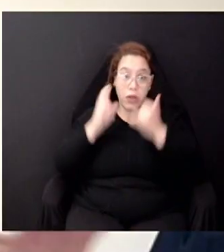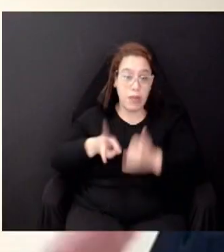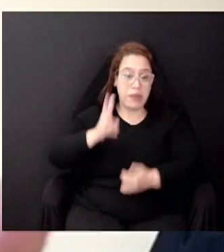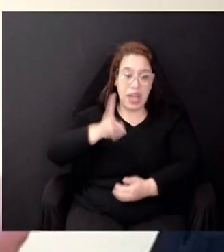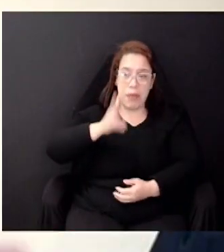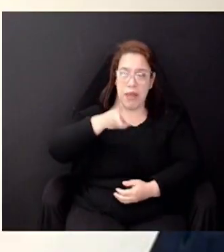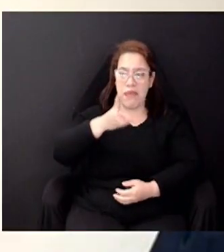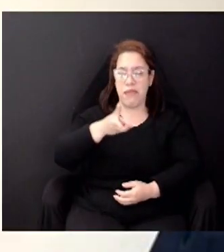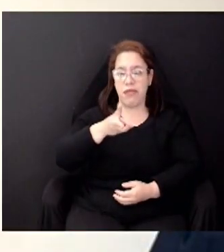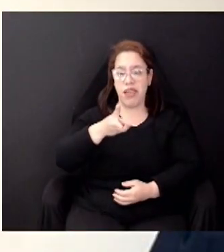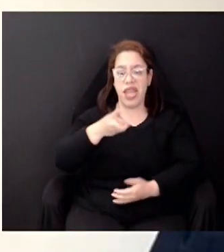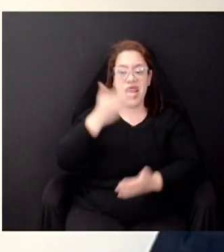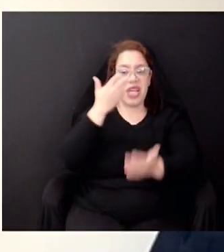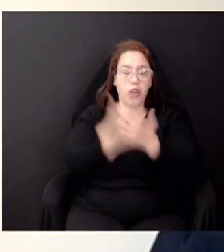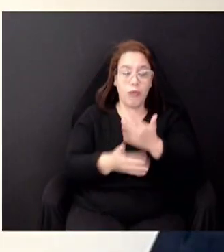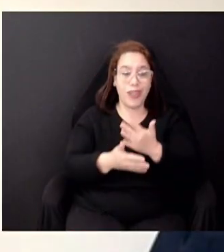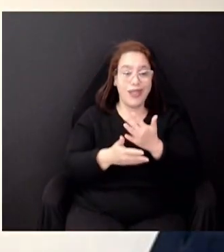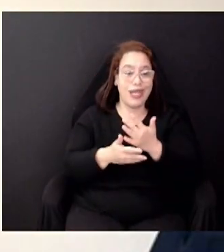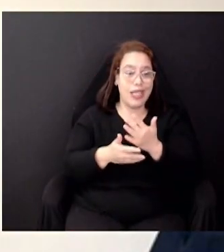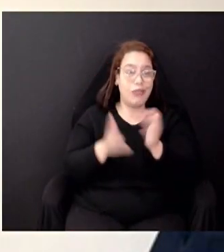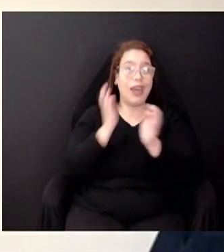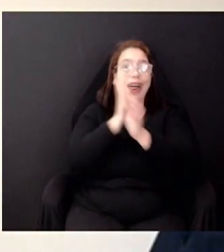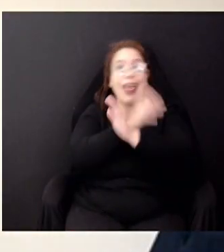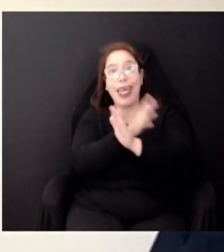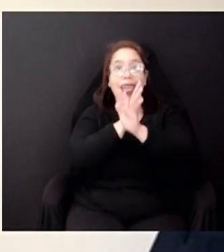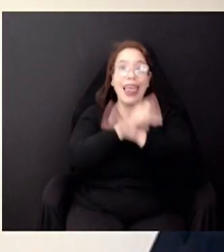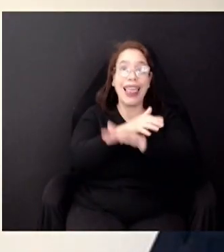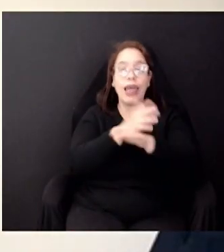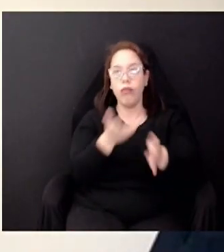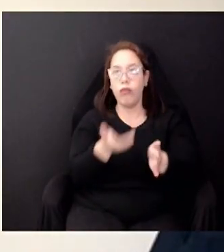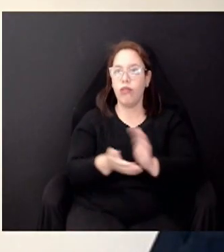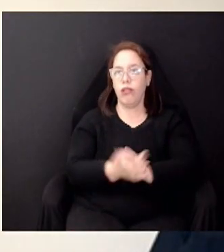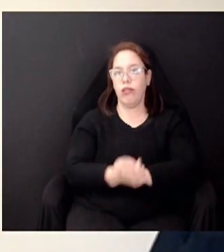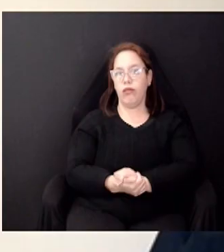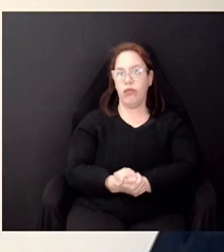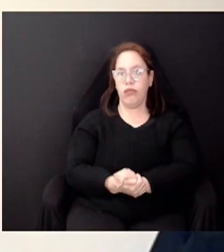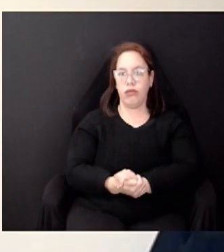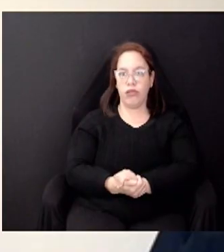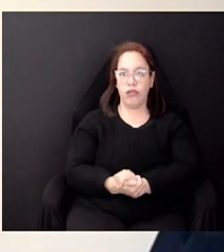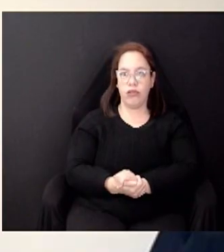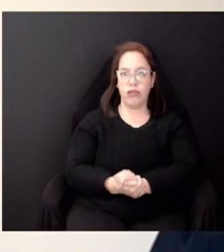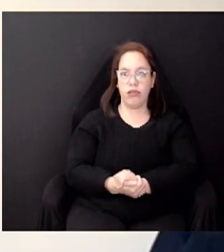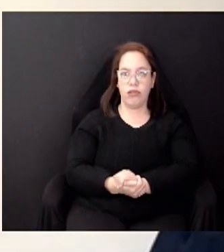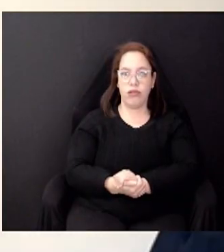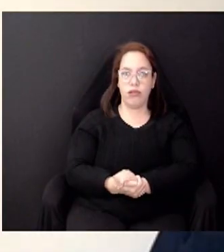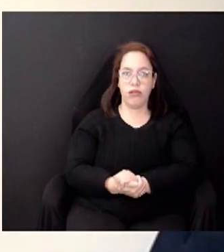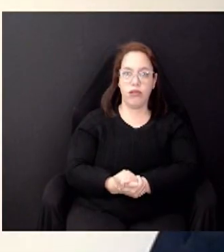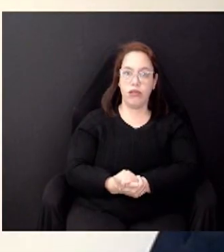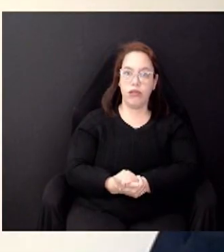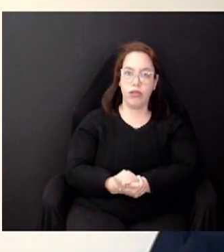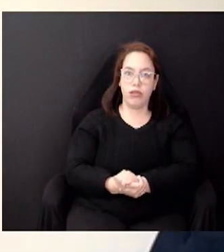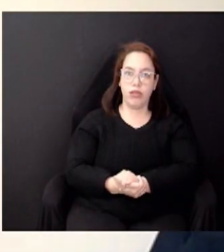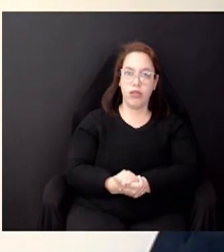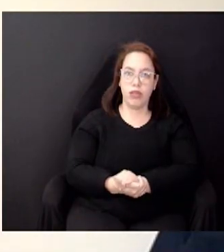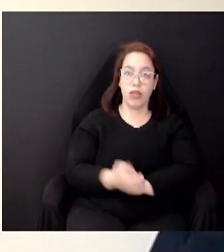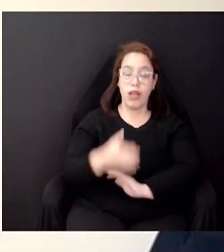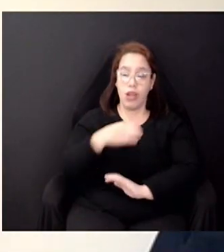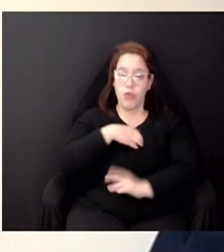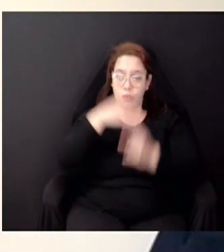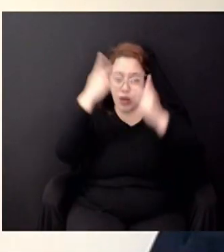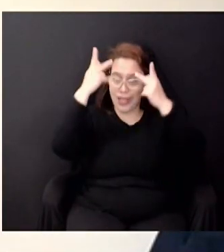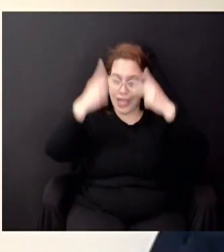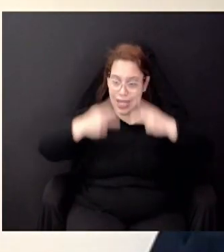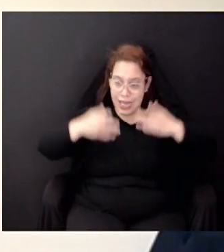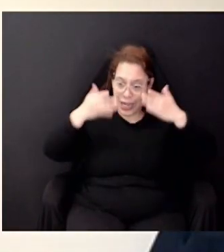saber o que está acontecendo o tempo todo, né? Então, de não se sentir pertencente,